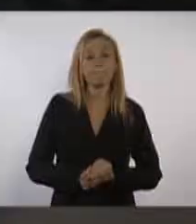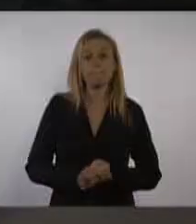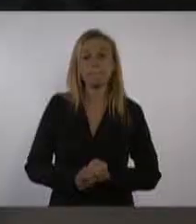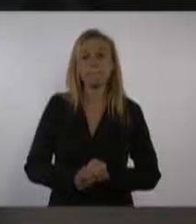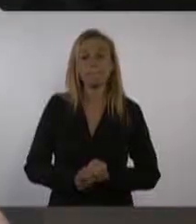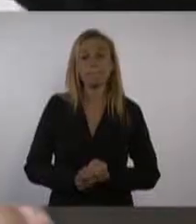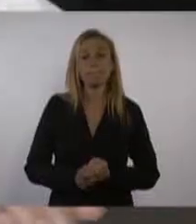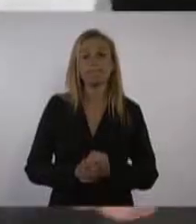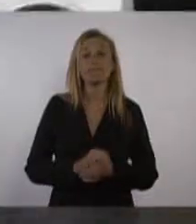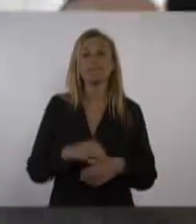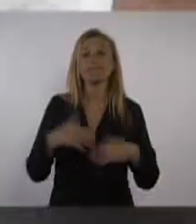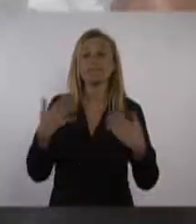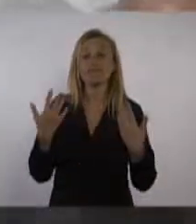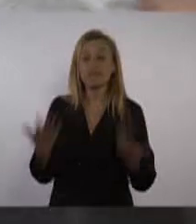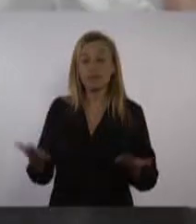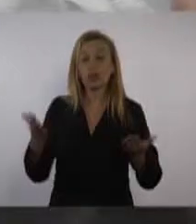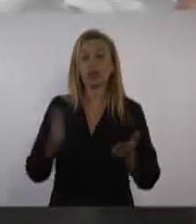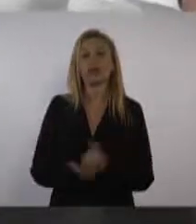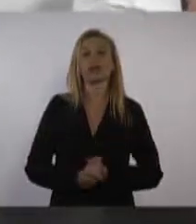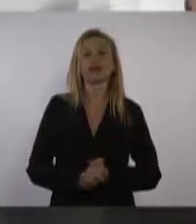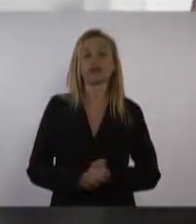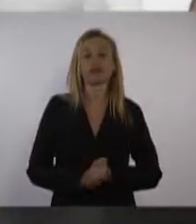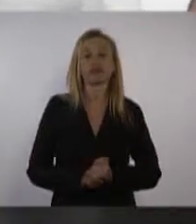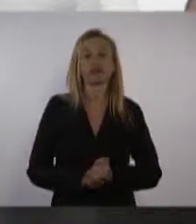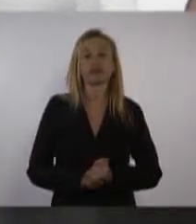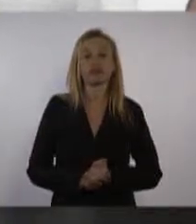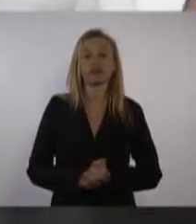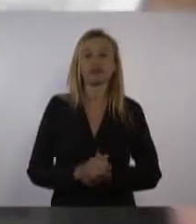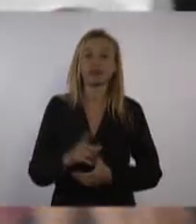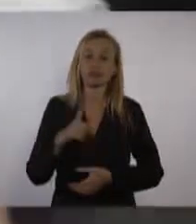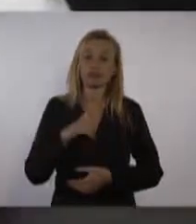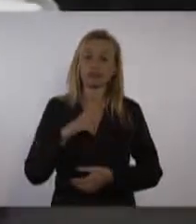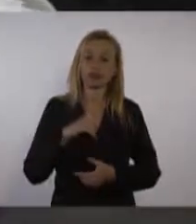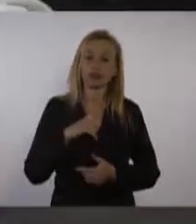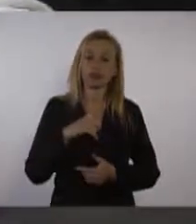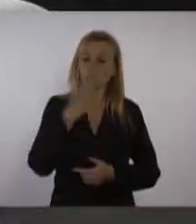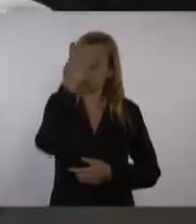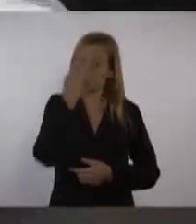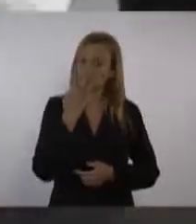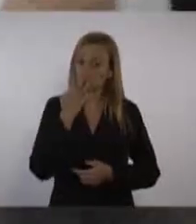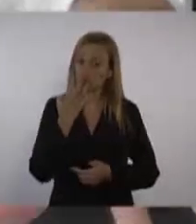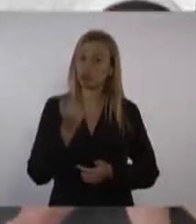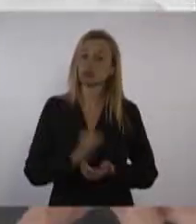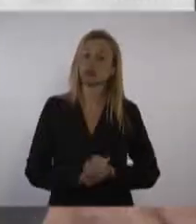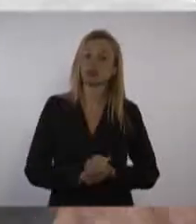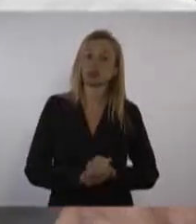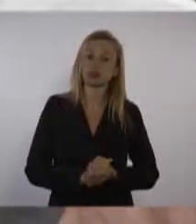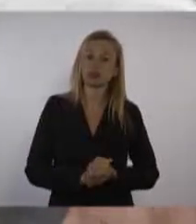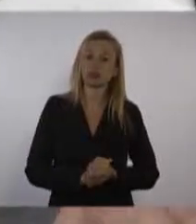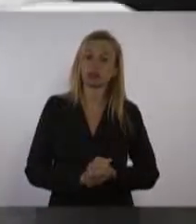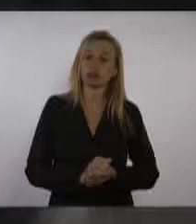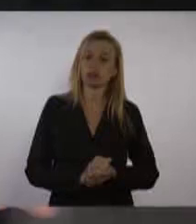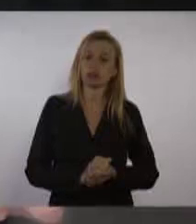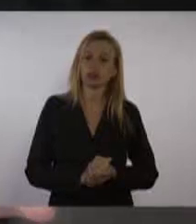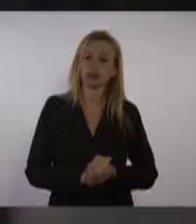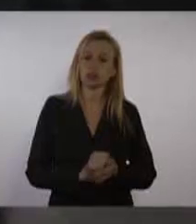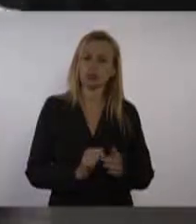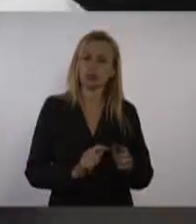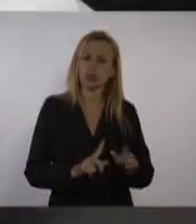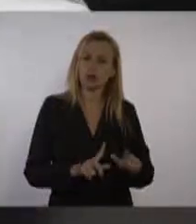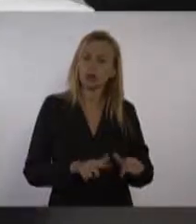Então, tem a gravidade da prática de espionagem, é uma